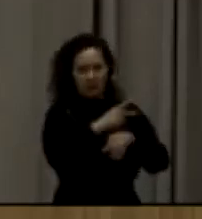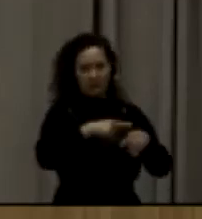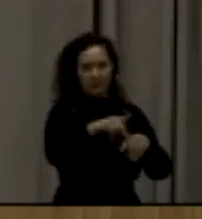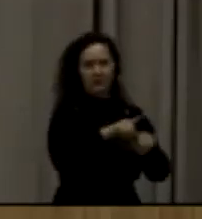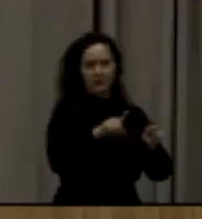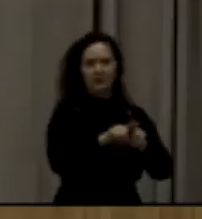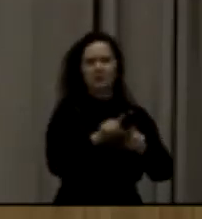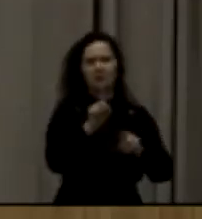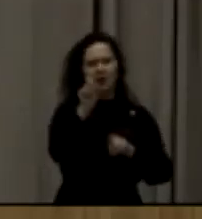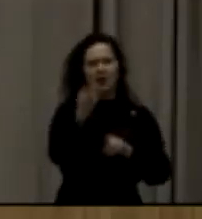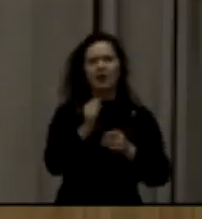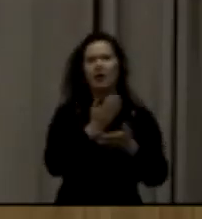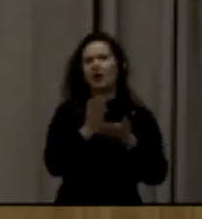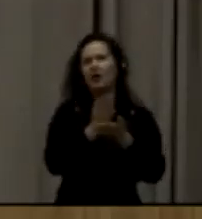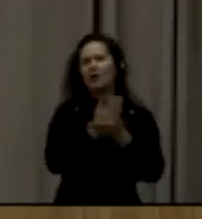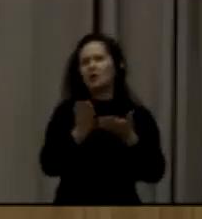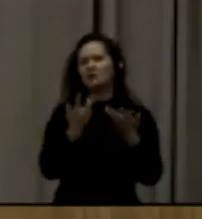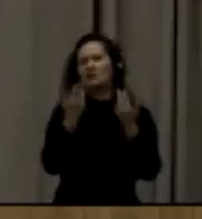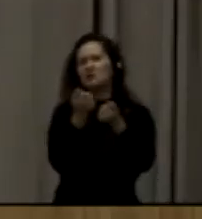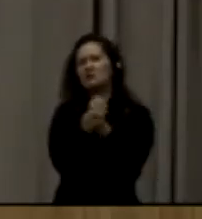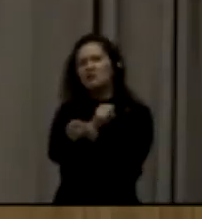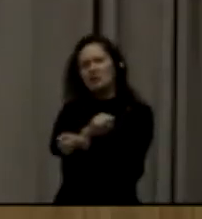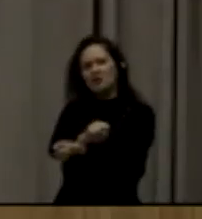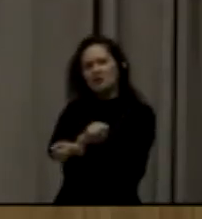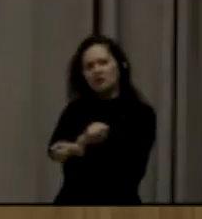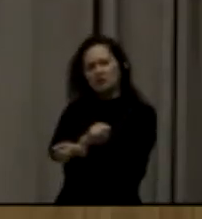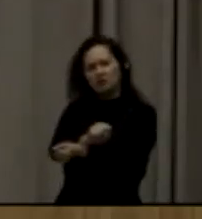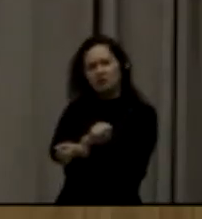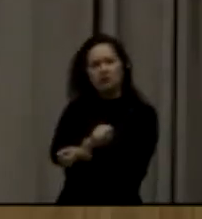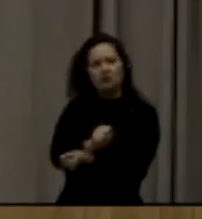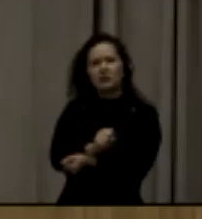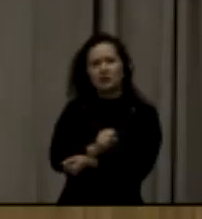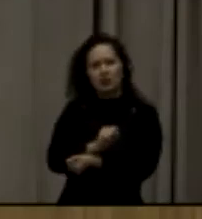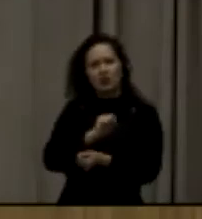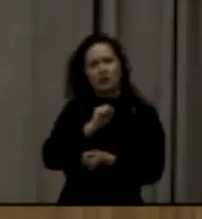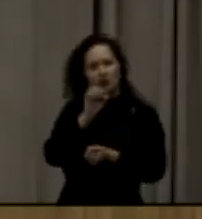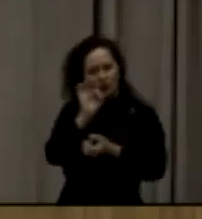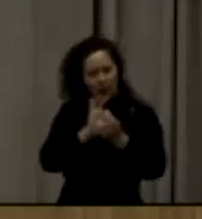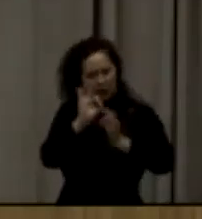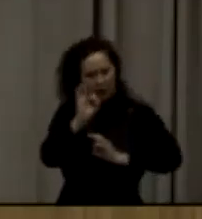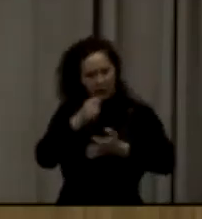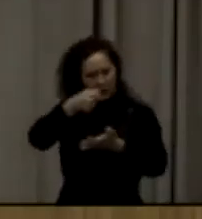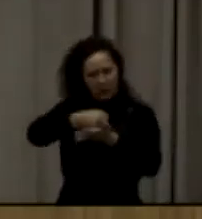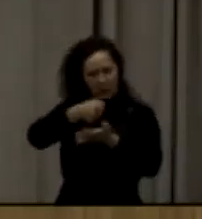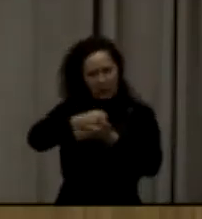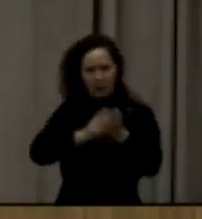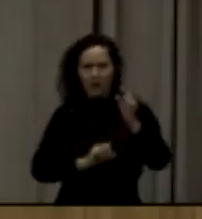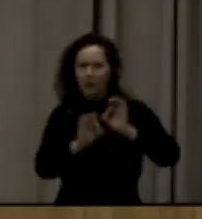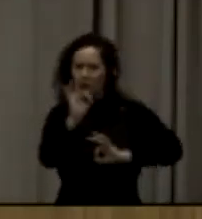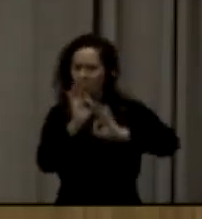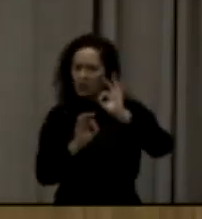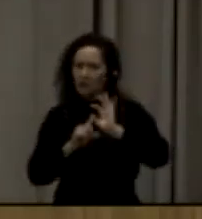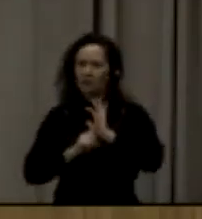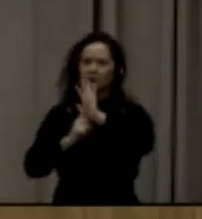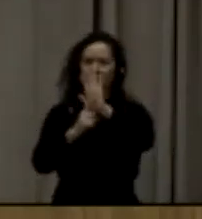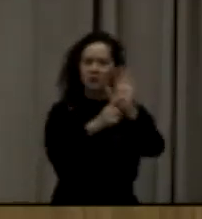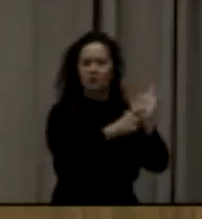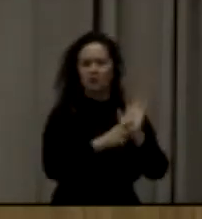país, também foram muitas vezes escravas de poderem colocar e impor lógicas de poder